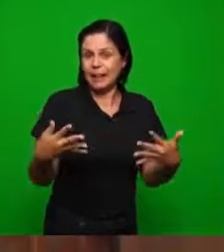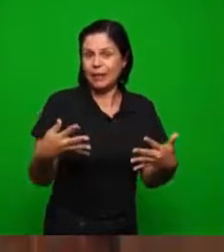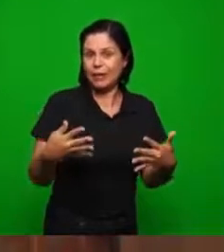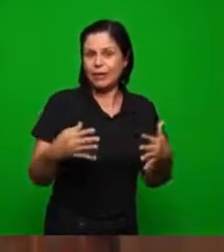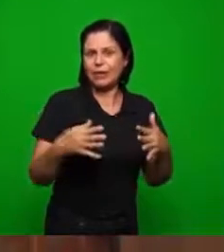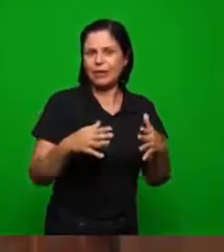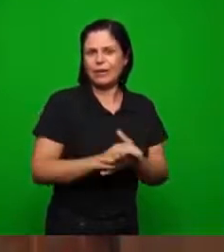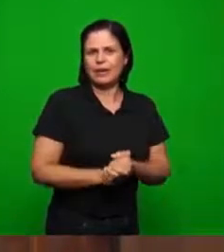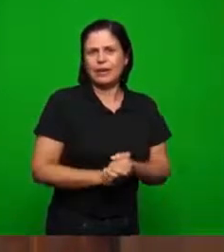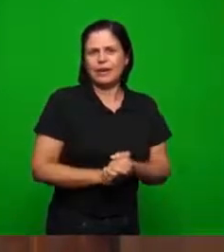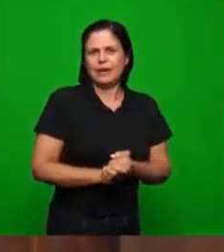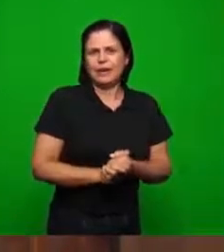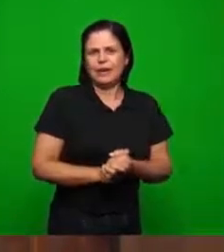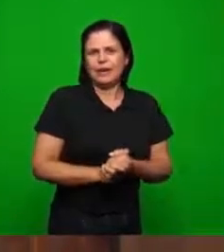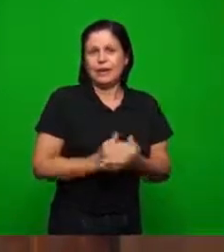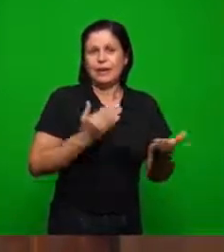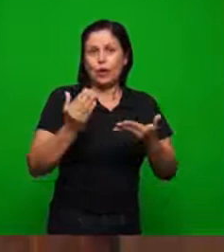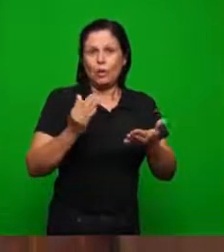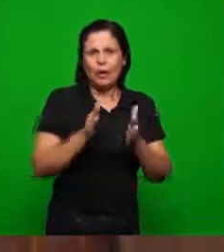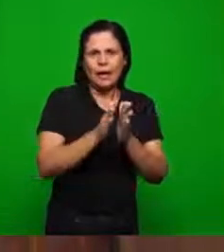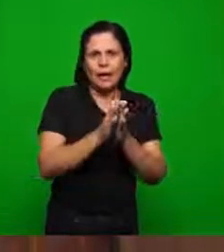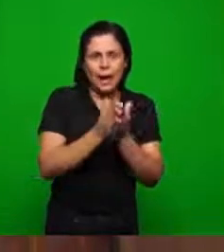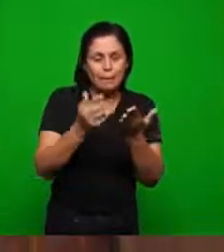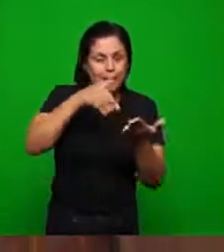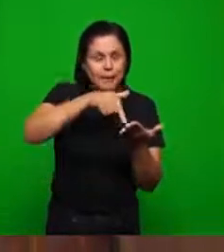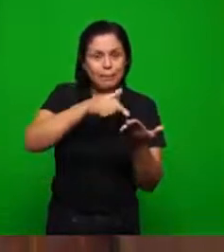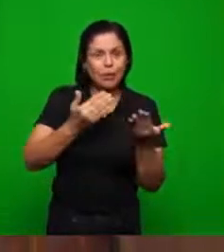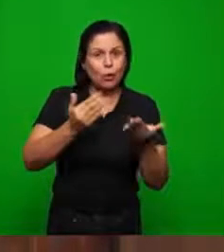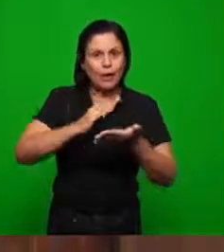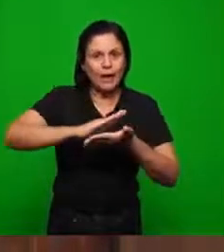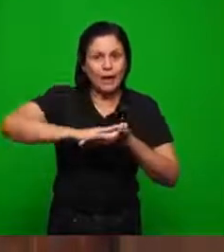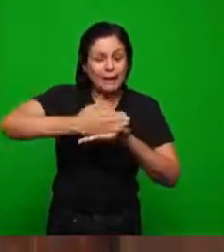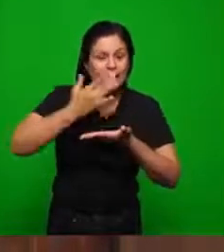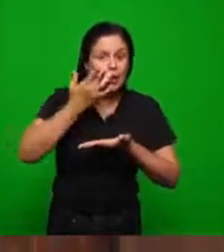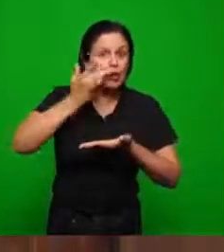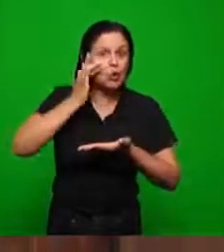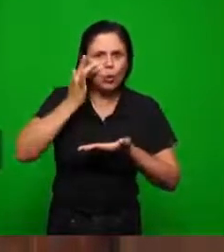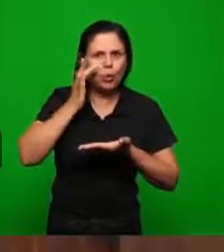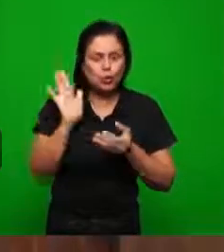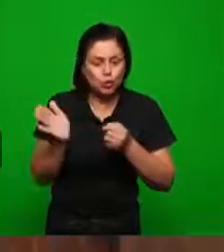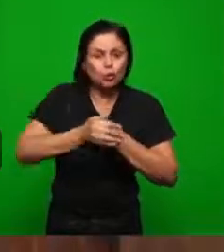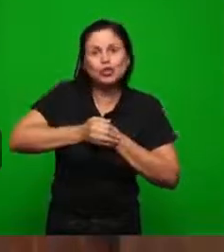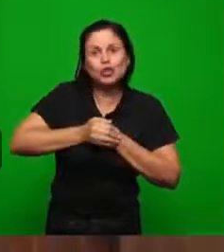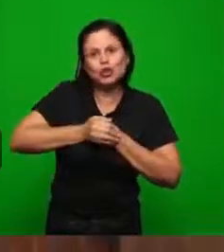desprezível e esquecido aquele tesouro. O sentido da descoberta do tesouro